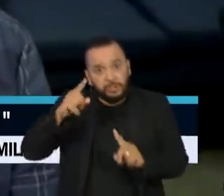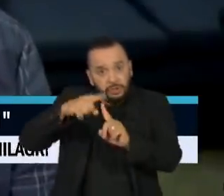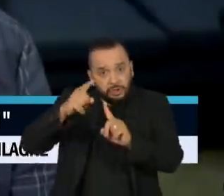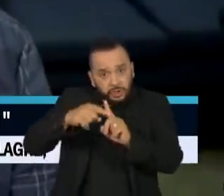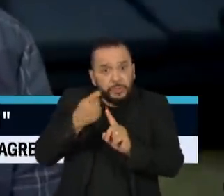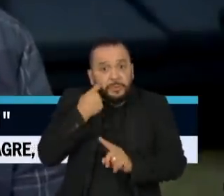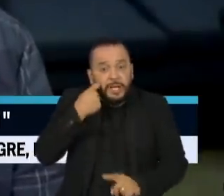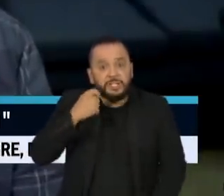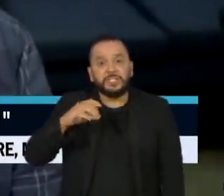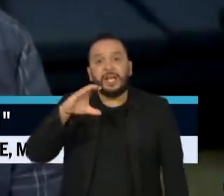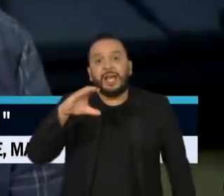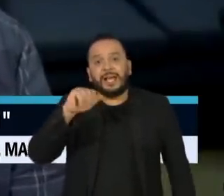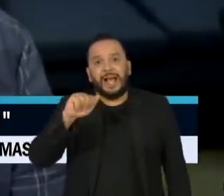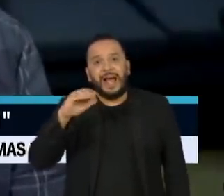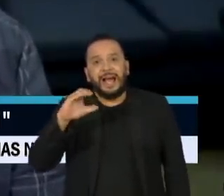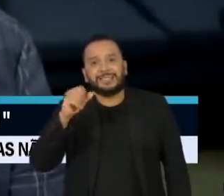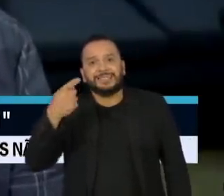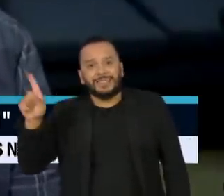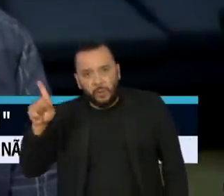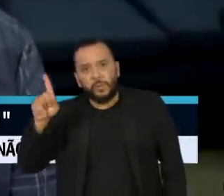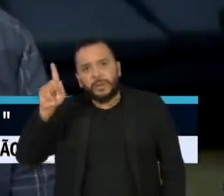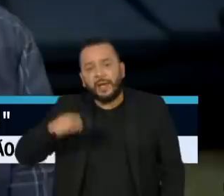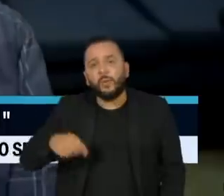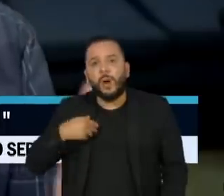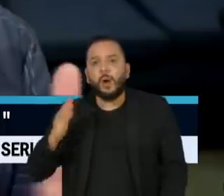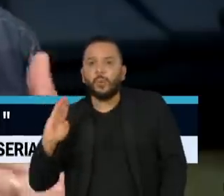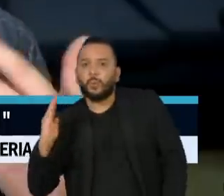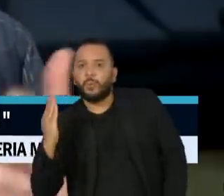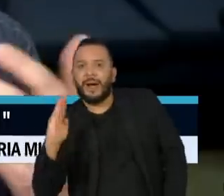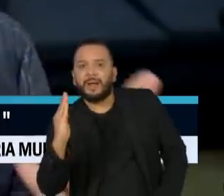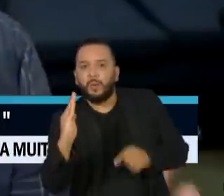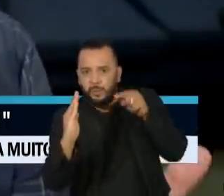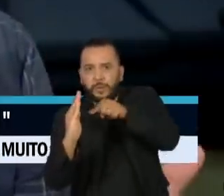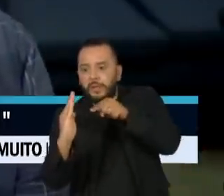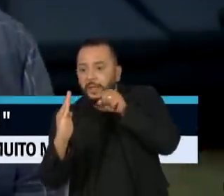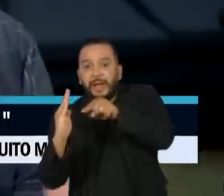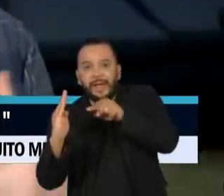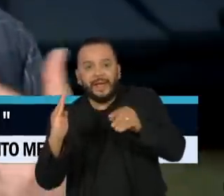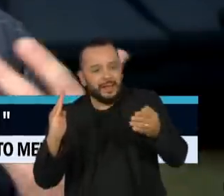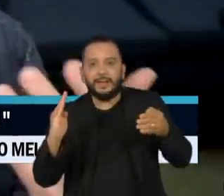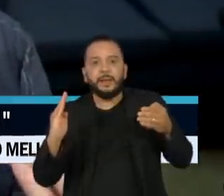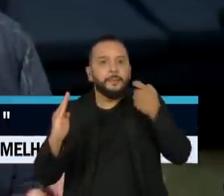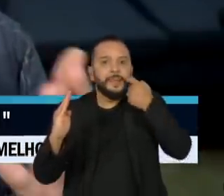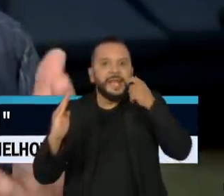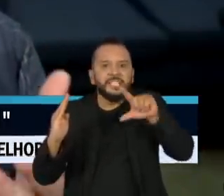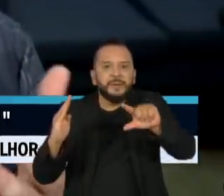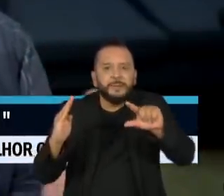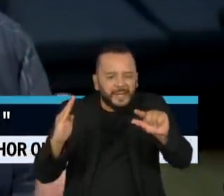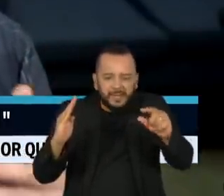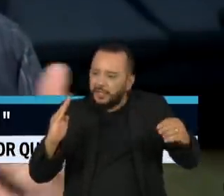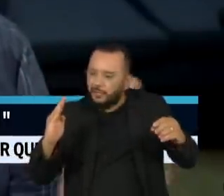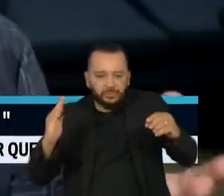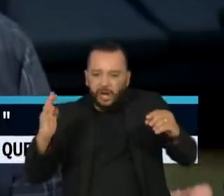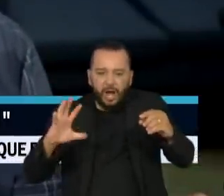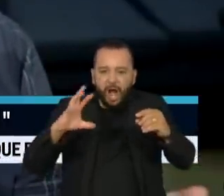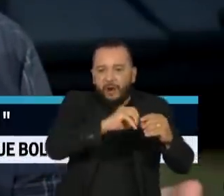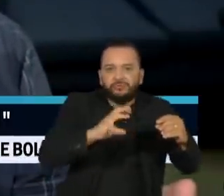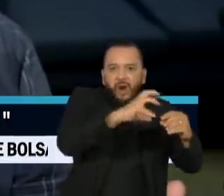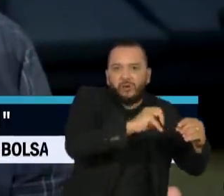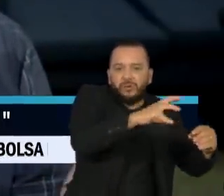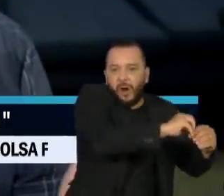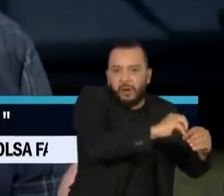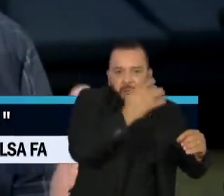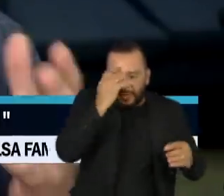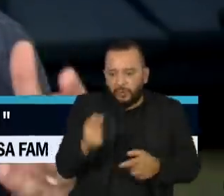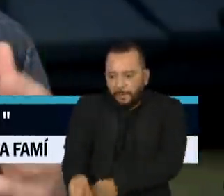na nossa costa, pode ter problema de contaminação de mercúrio bem alto. E quem vive de pescado vai acumular isso mais ainda, como acontece em